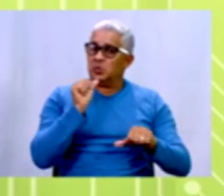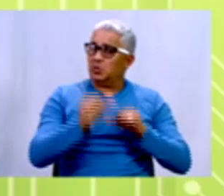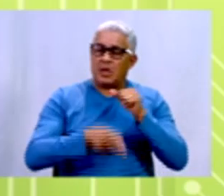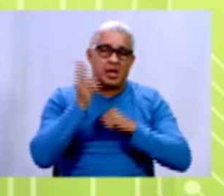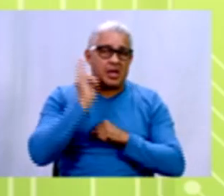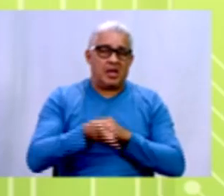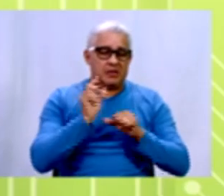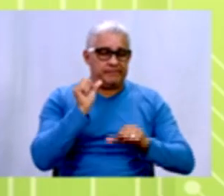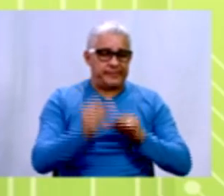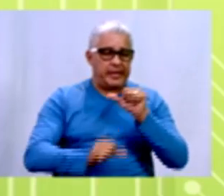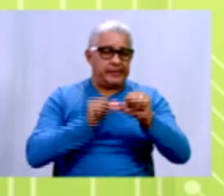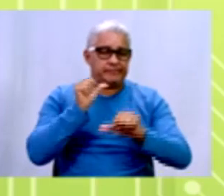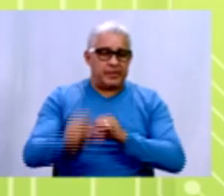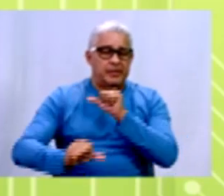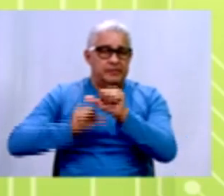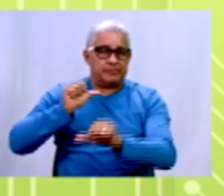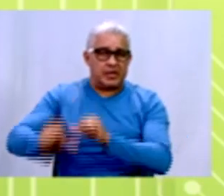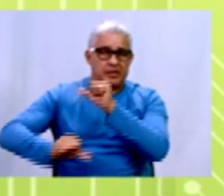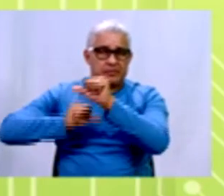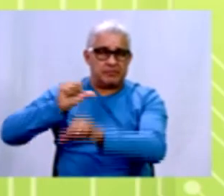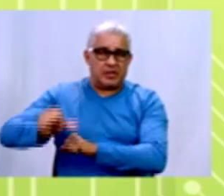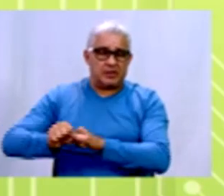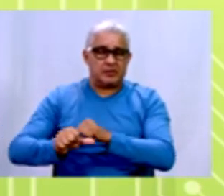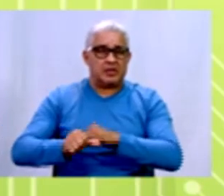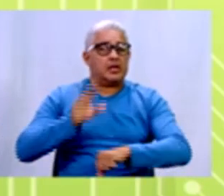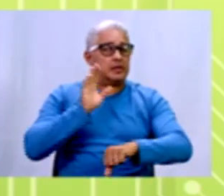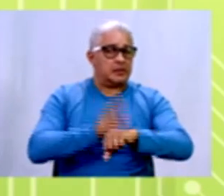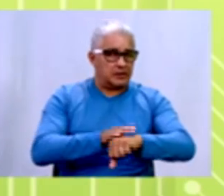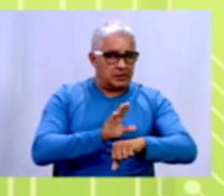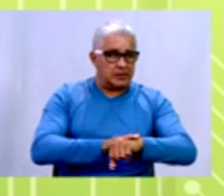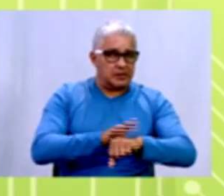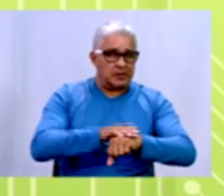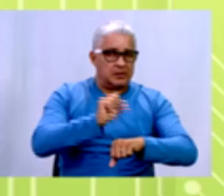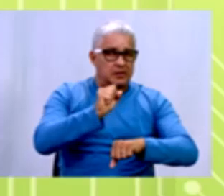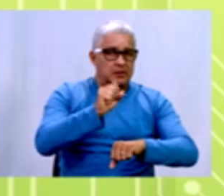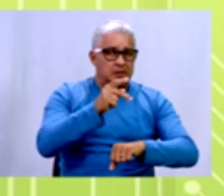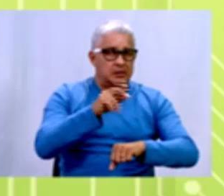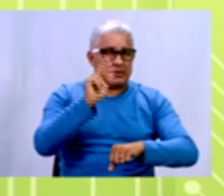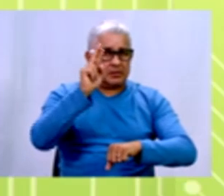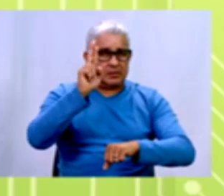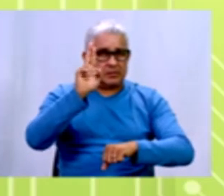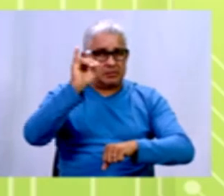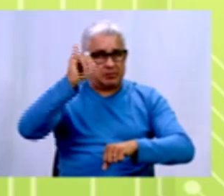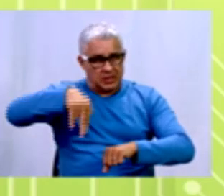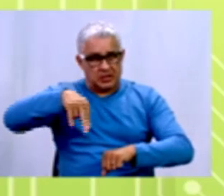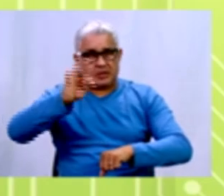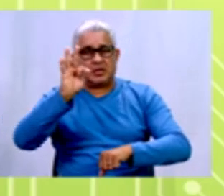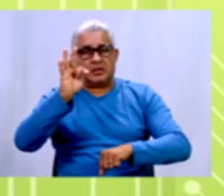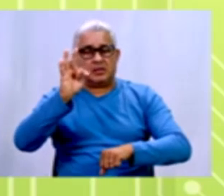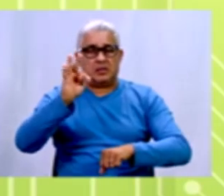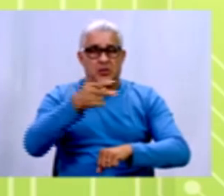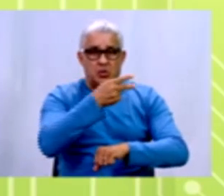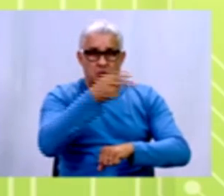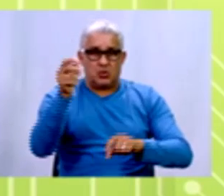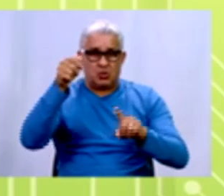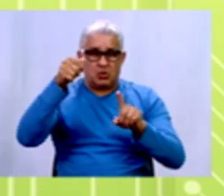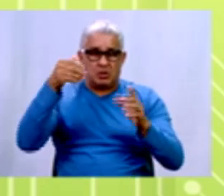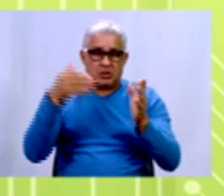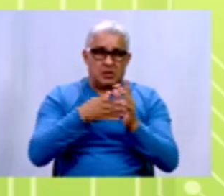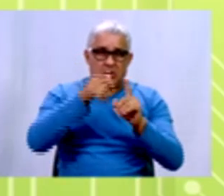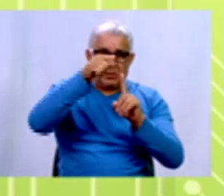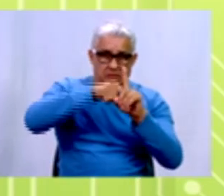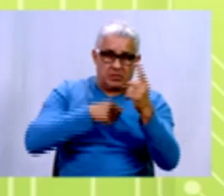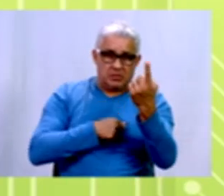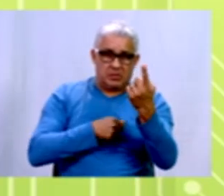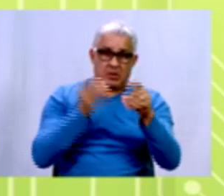mutação constantemente. Mas, nesse período do sprint, de 2 a 4 semanas, ali não. O que foi levado